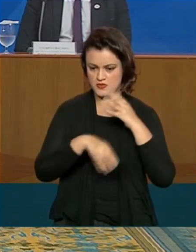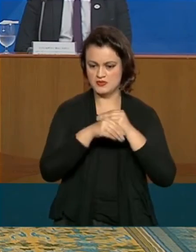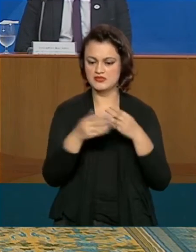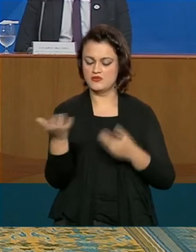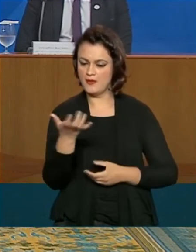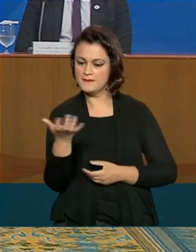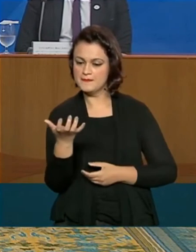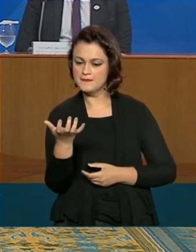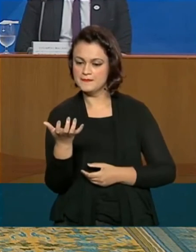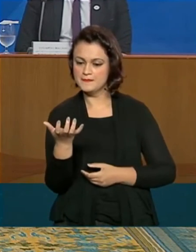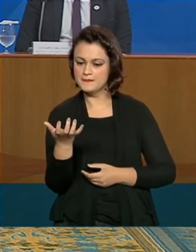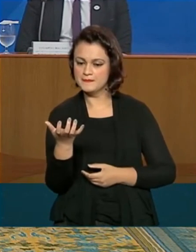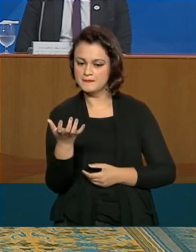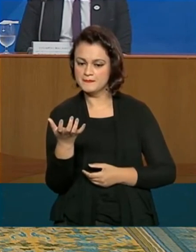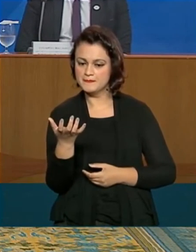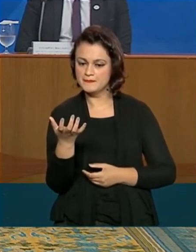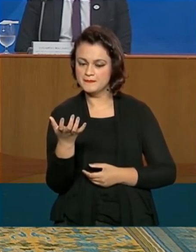complementação.